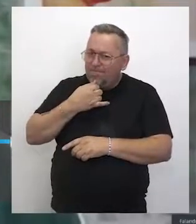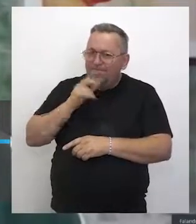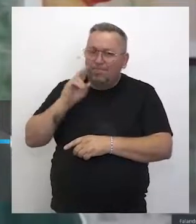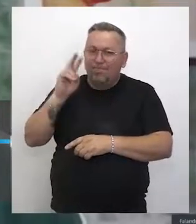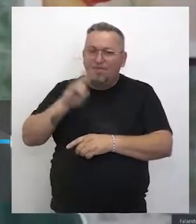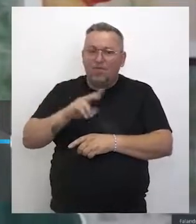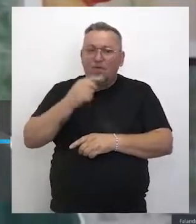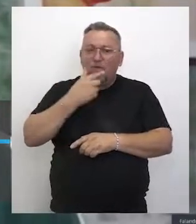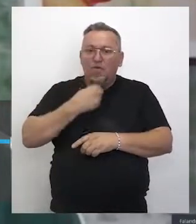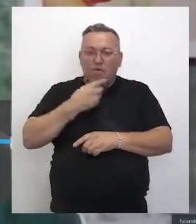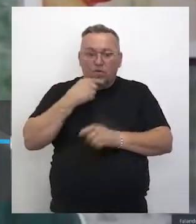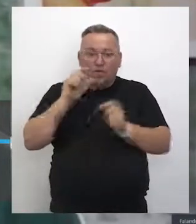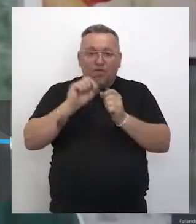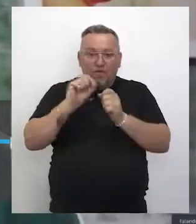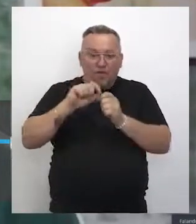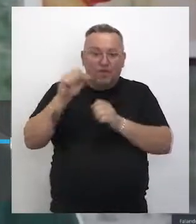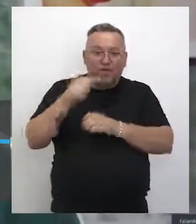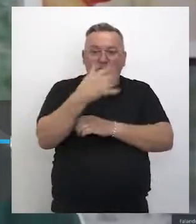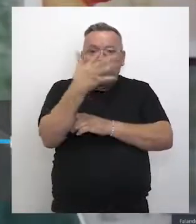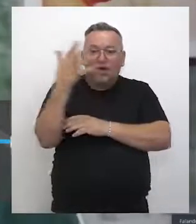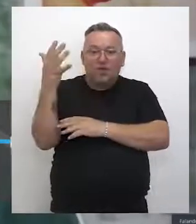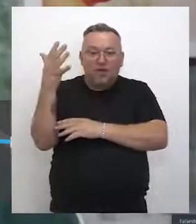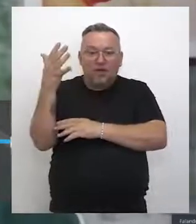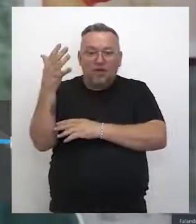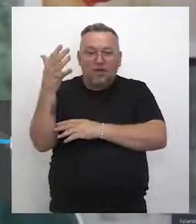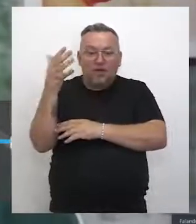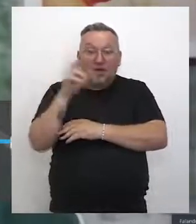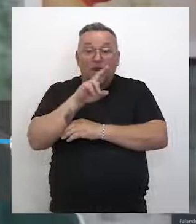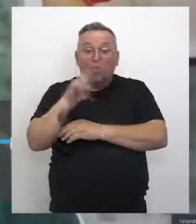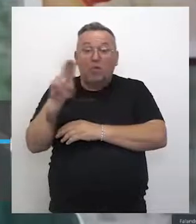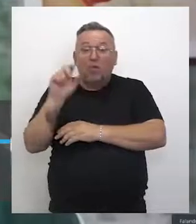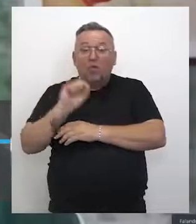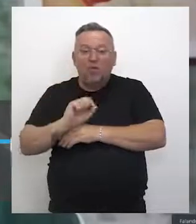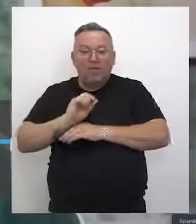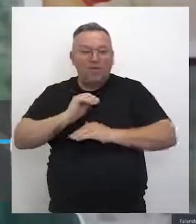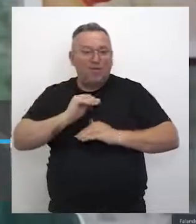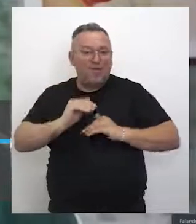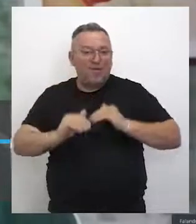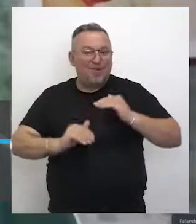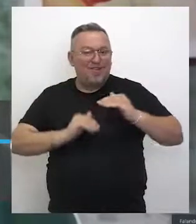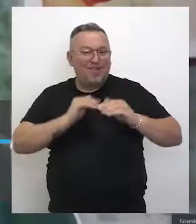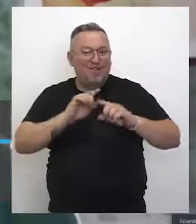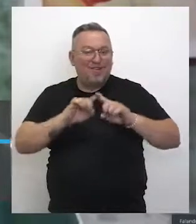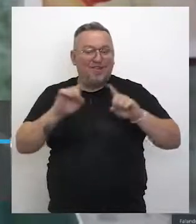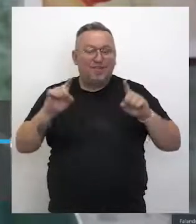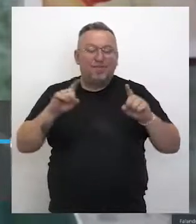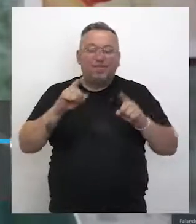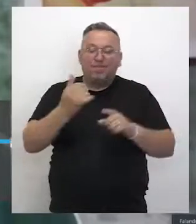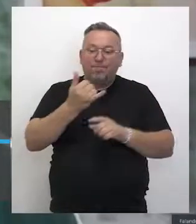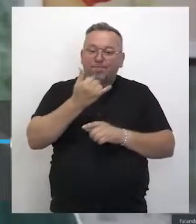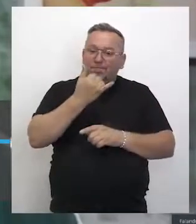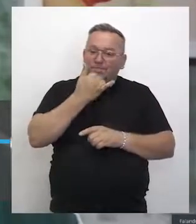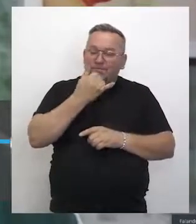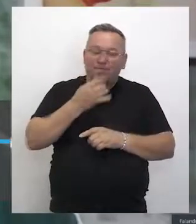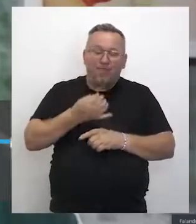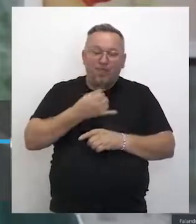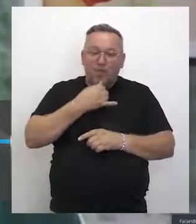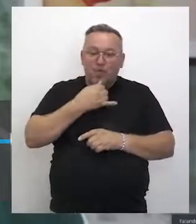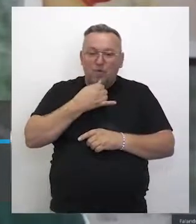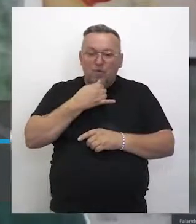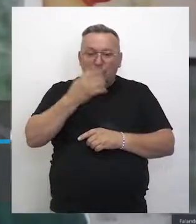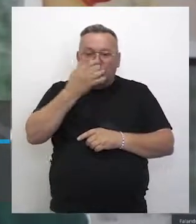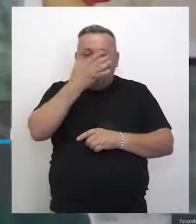homens fazem com a natureza em nome do progresso. Então, é lamentável, né? Essas pessoas